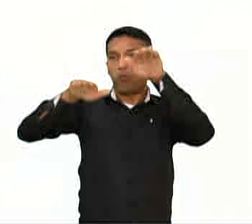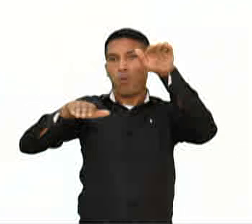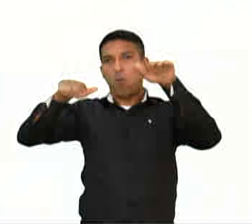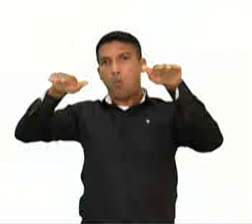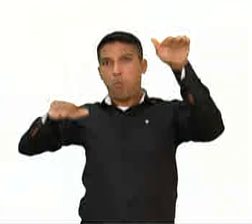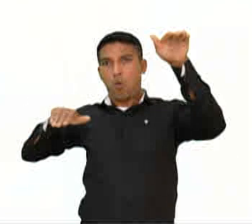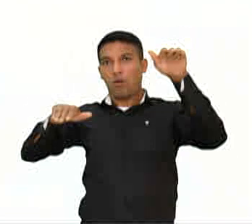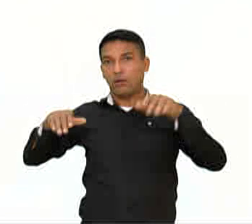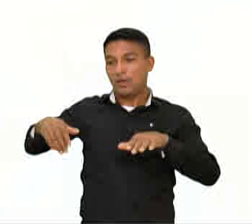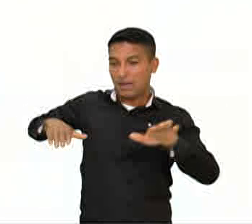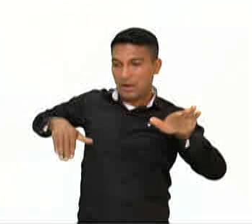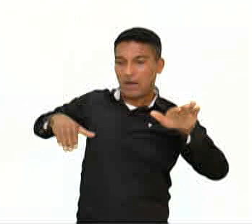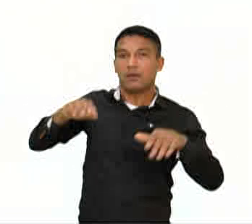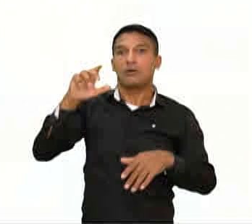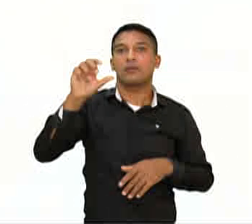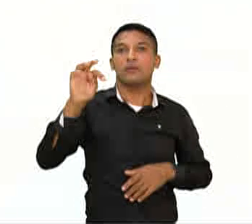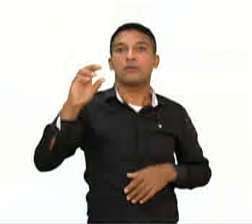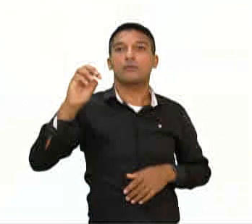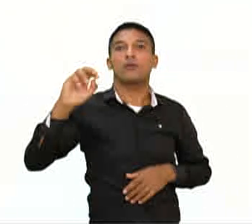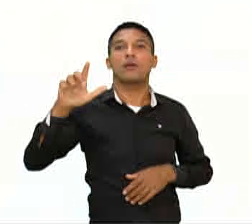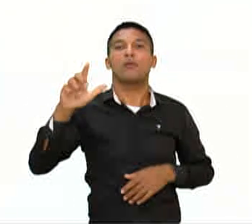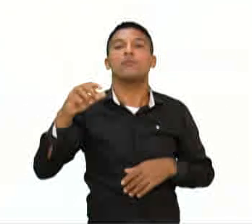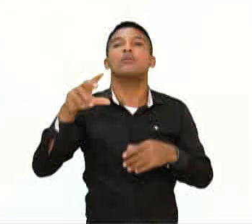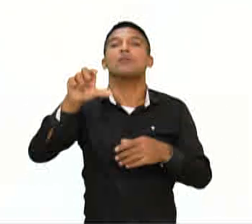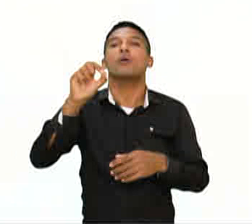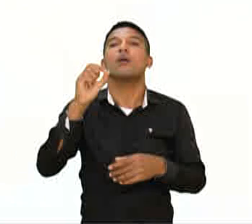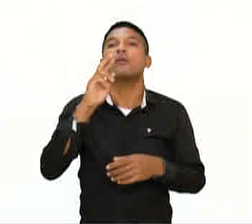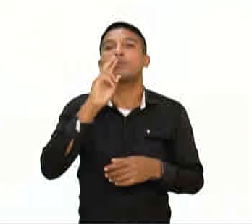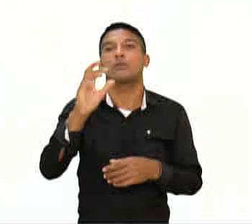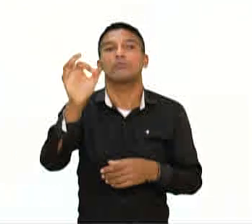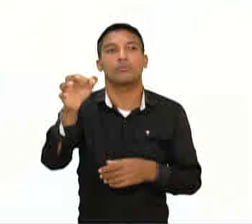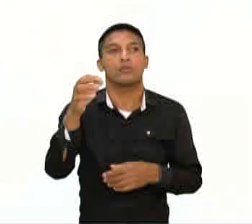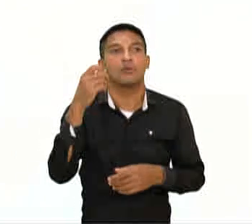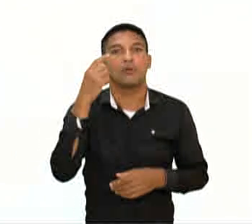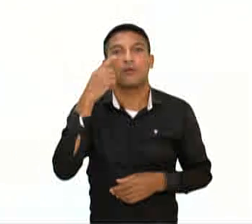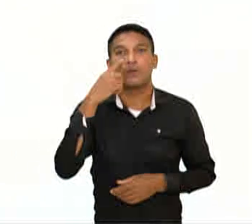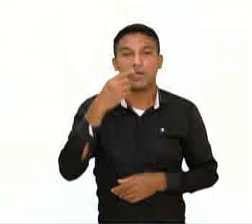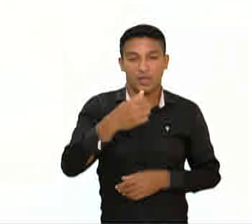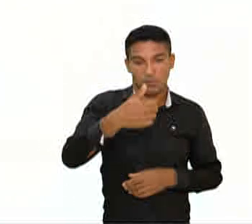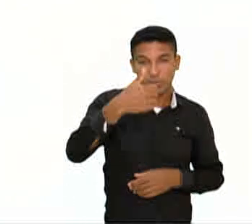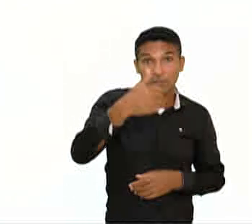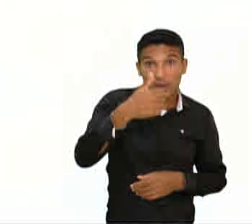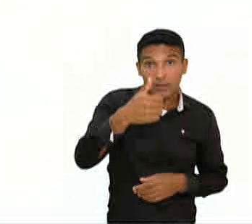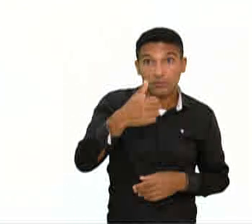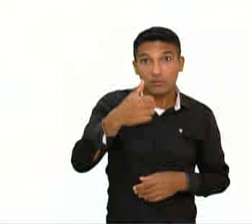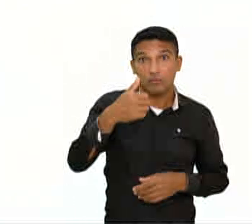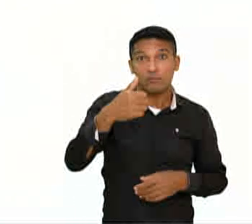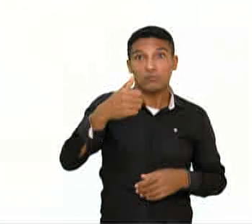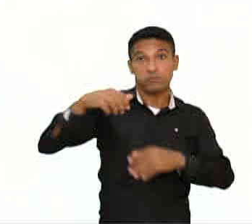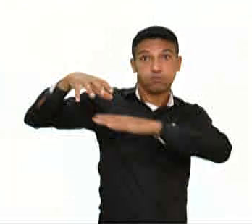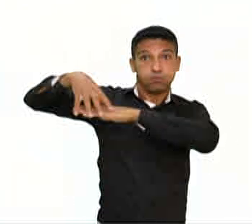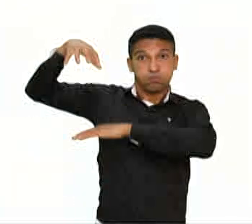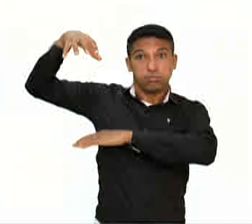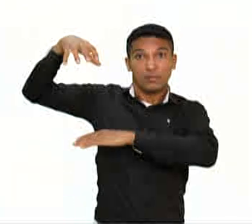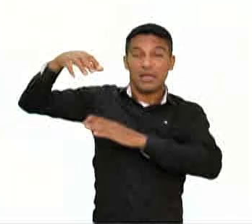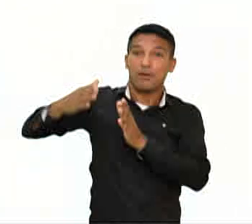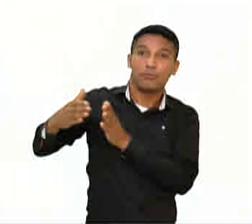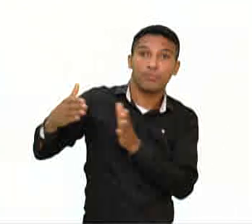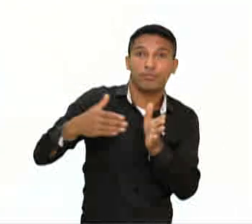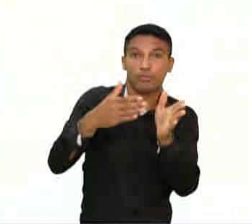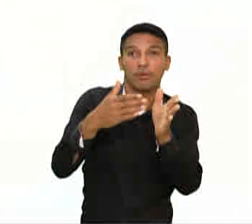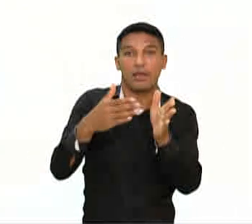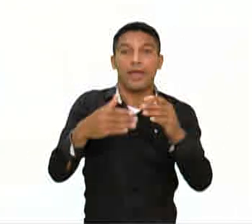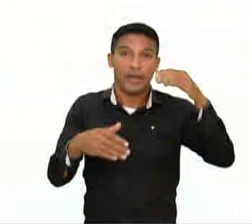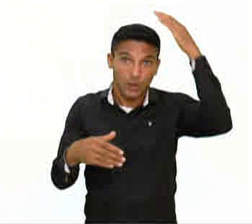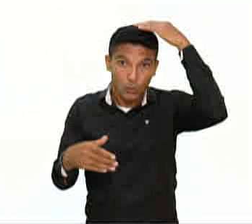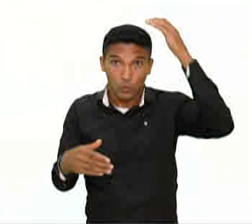planalto, ou planalto litorâneo, vai da zona costeira a Curitiba. O segundo planalto, o planalto de Ponta Grossa, vai até os